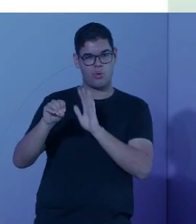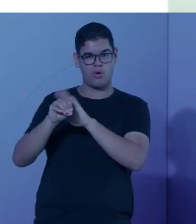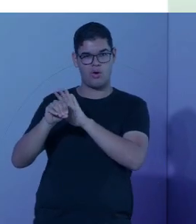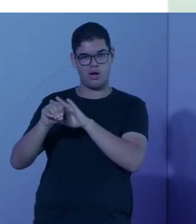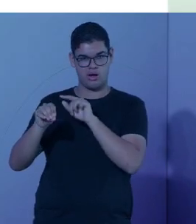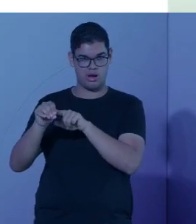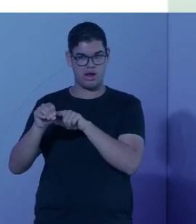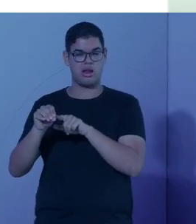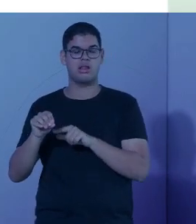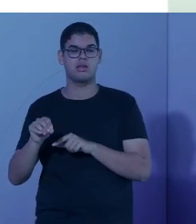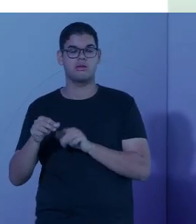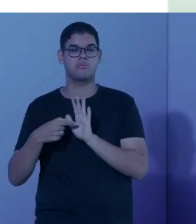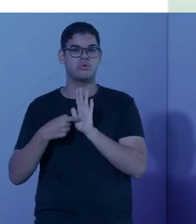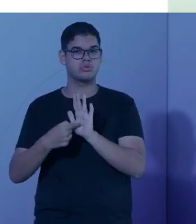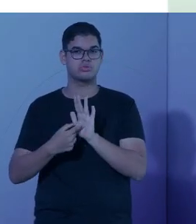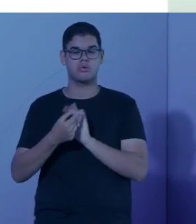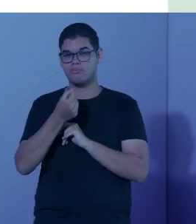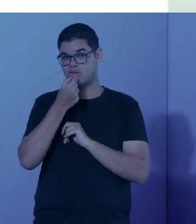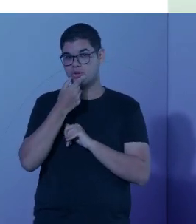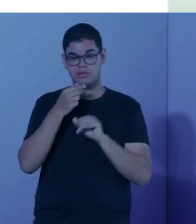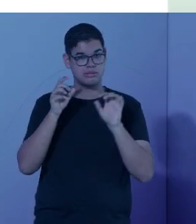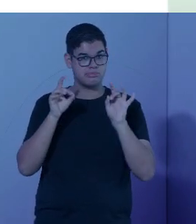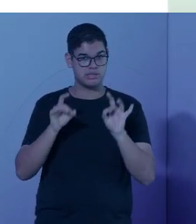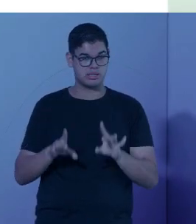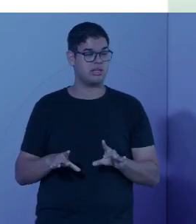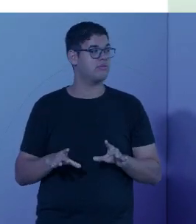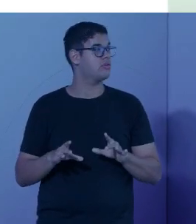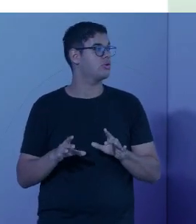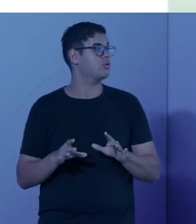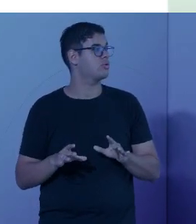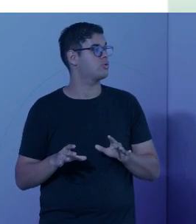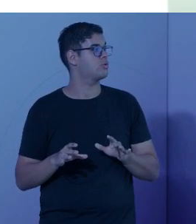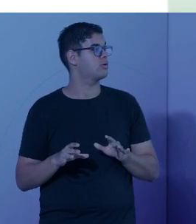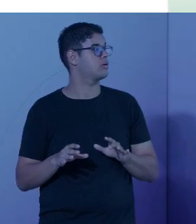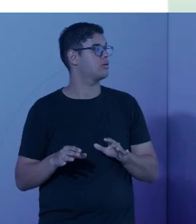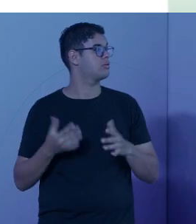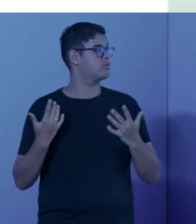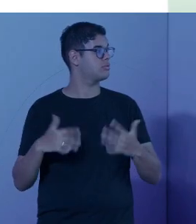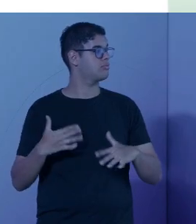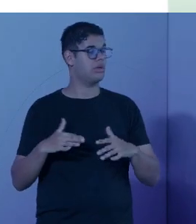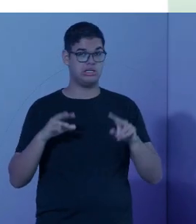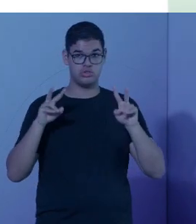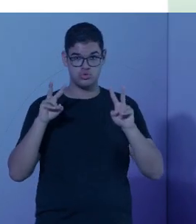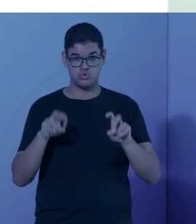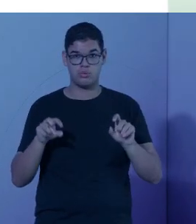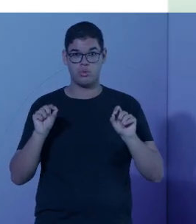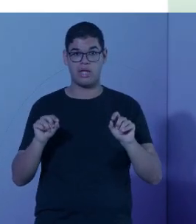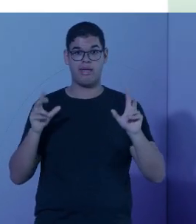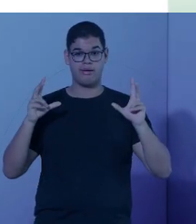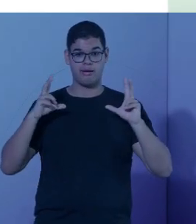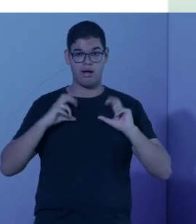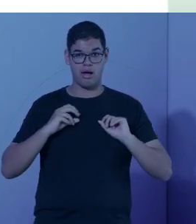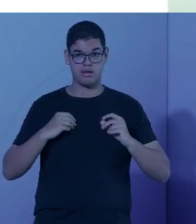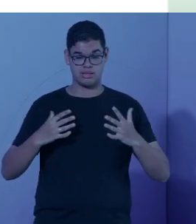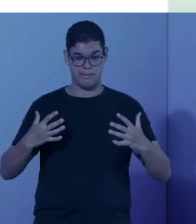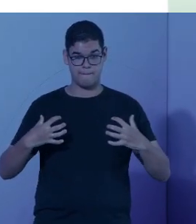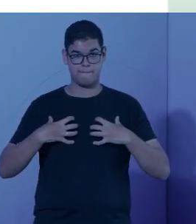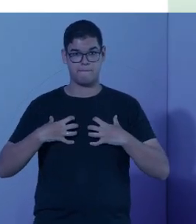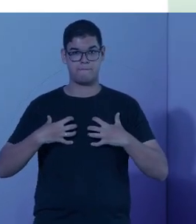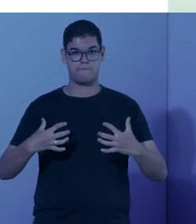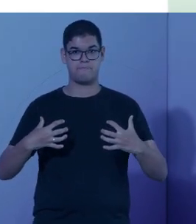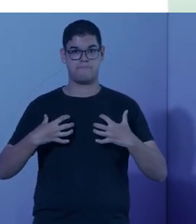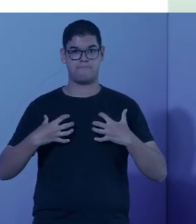um medicamento em específico, o erlotinib, incorporado para o tratamento de câncer de pulmão. Na data da análise dele,